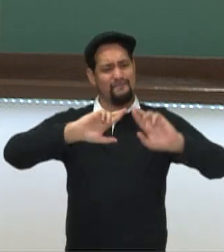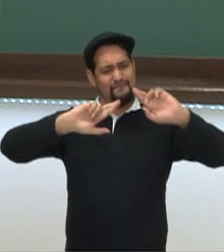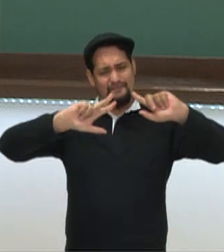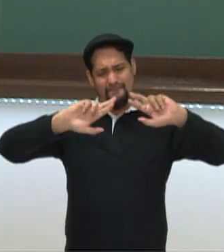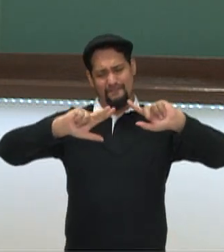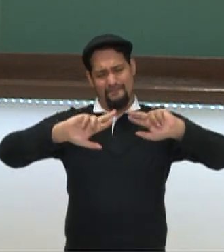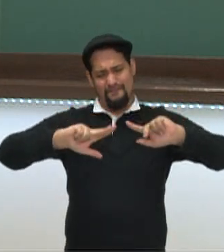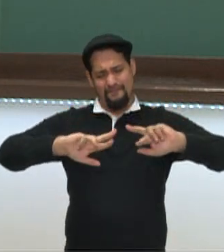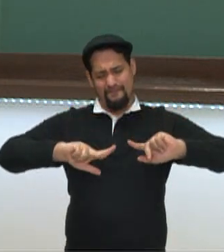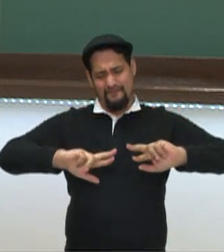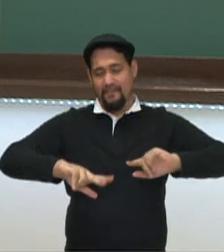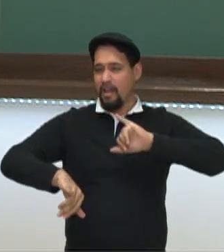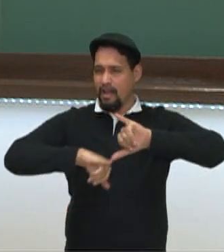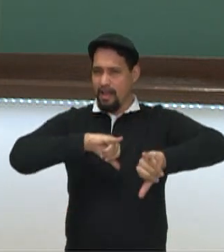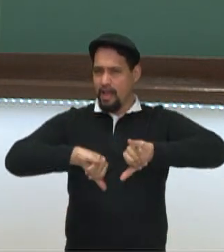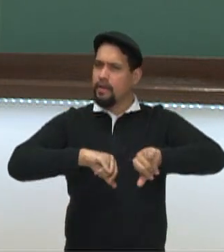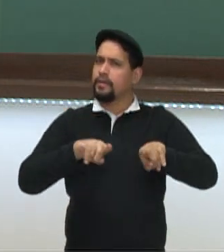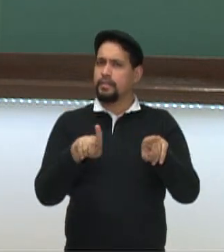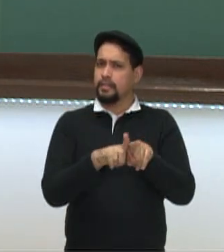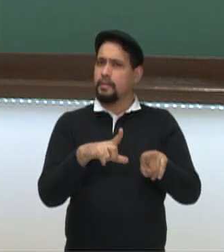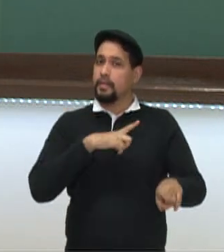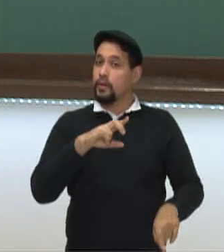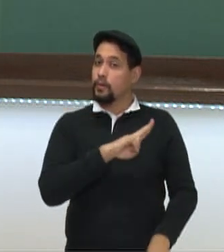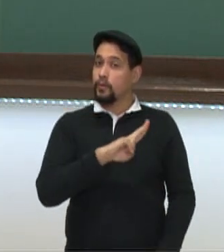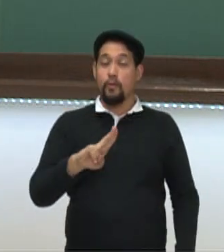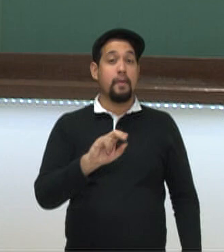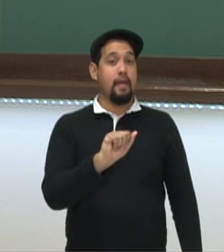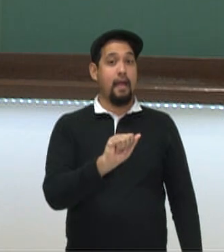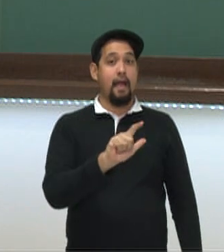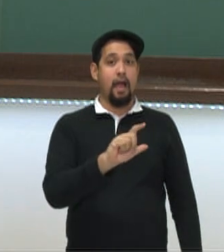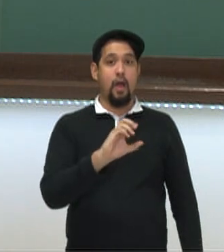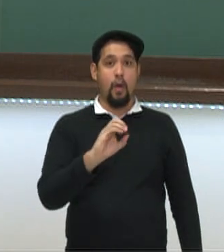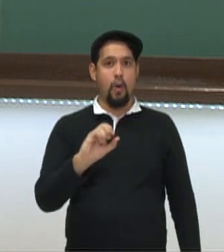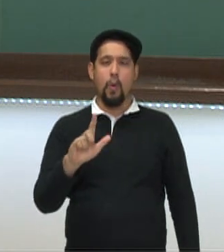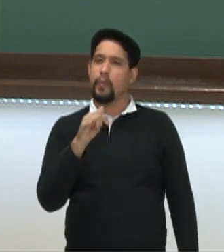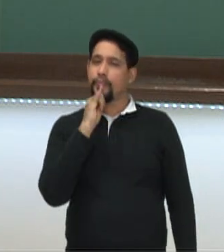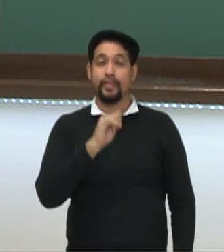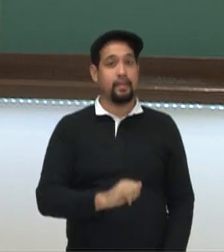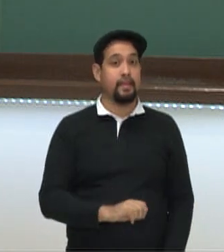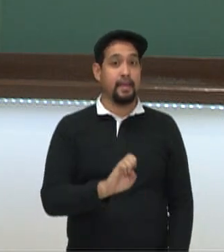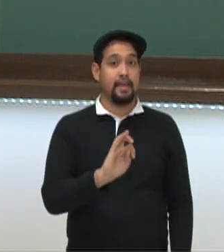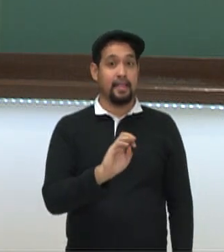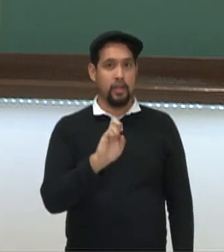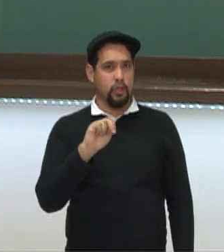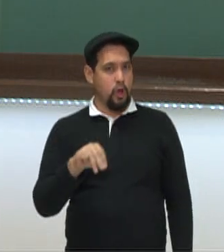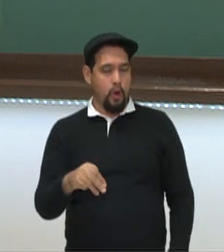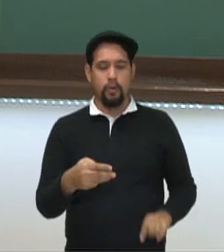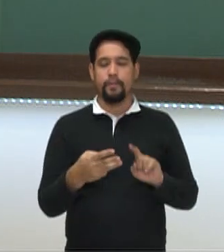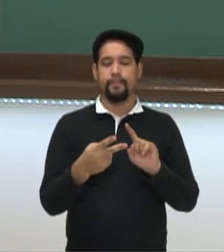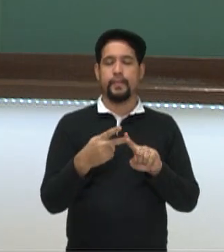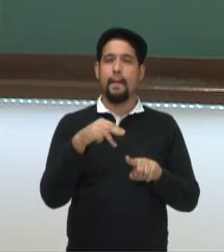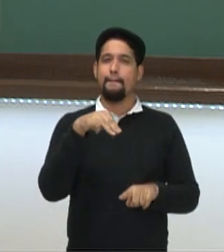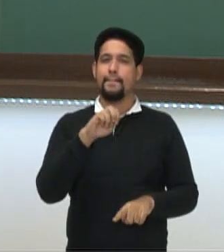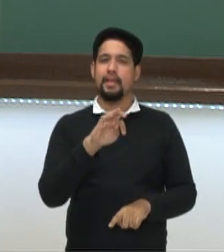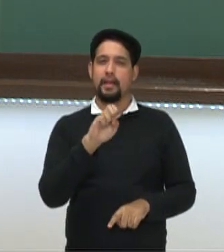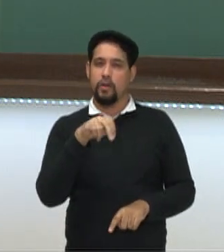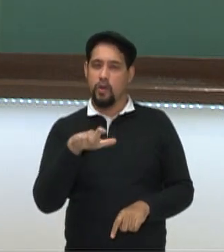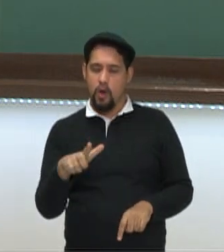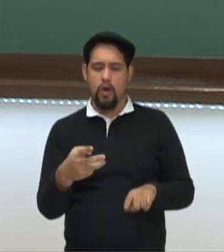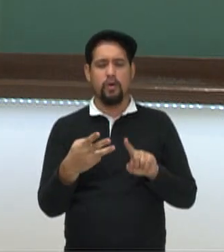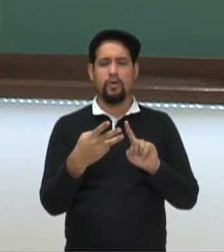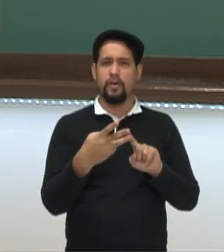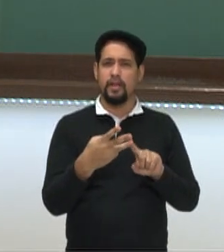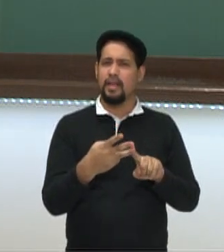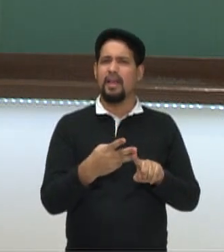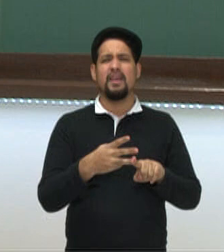substâncias químicas classificada como álcool. Nós temos o etanol, nós temos o metanol, temos o álcool